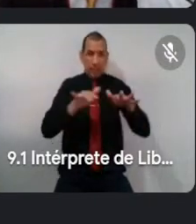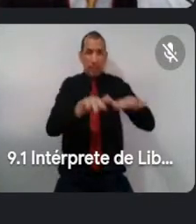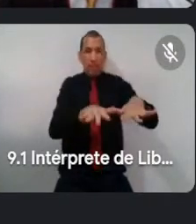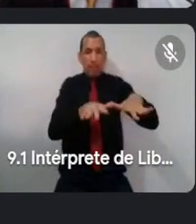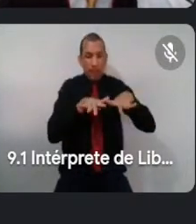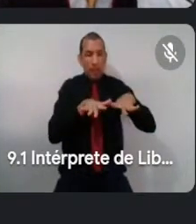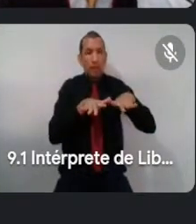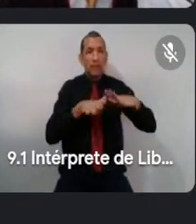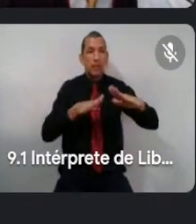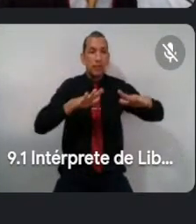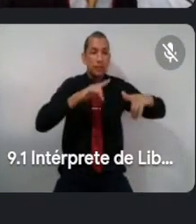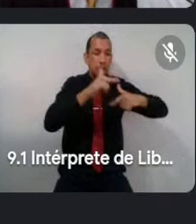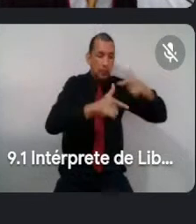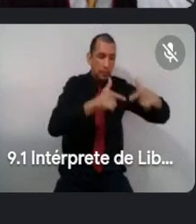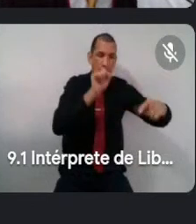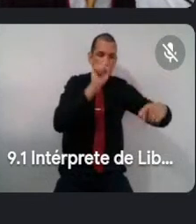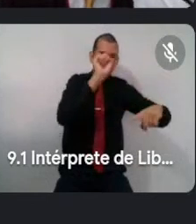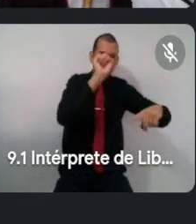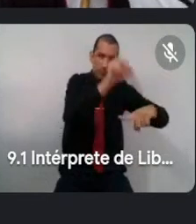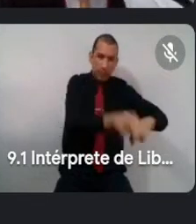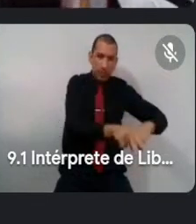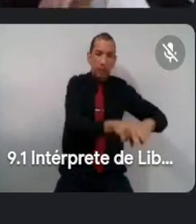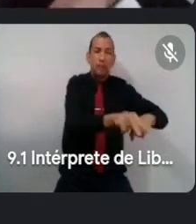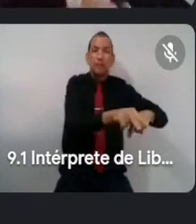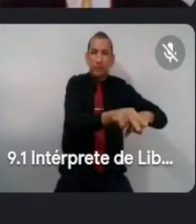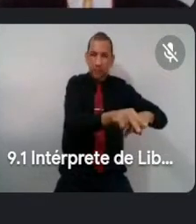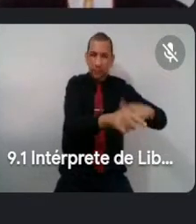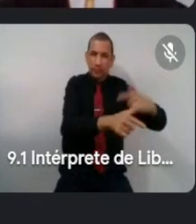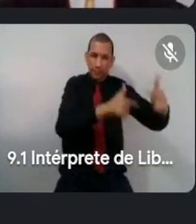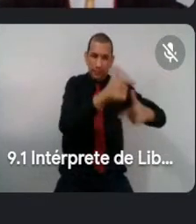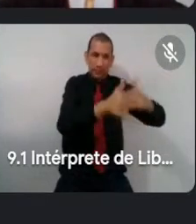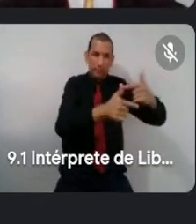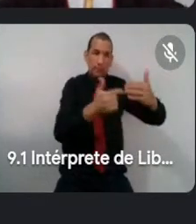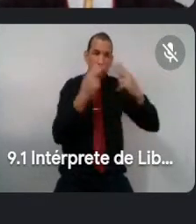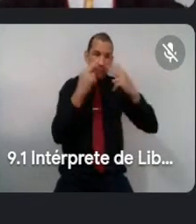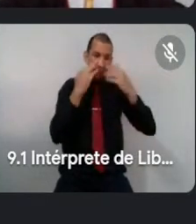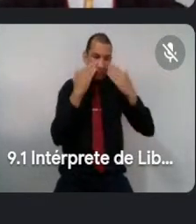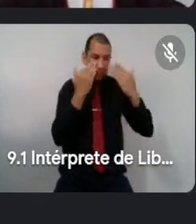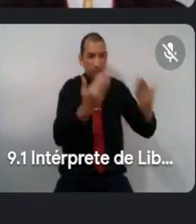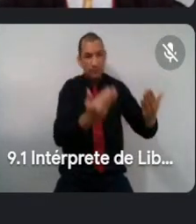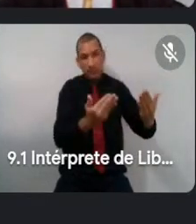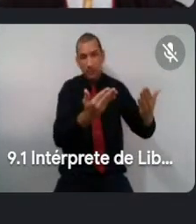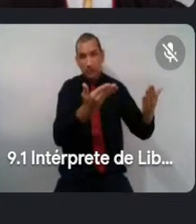Jesus teria arrumado um emprego para ele naquela cidade então são testemunhas